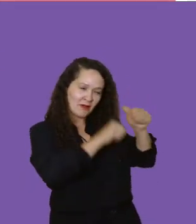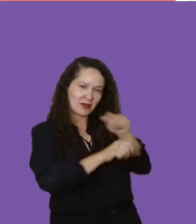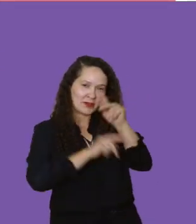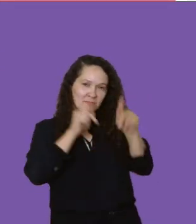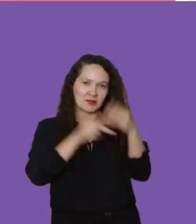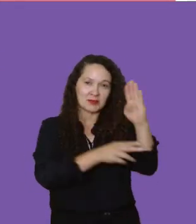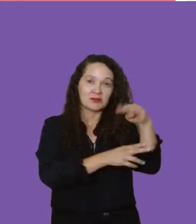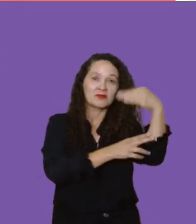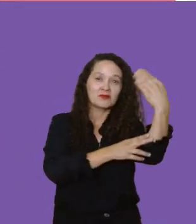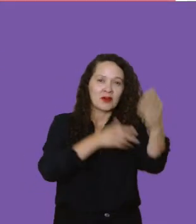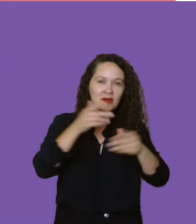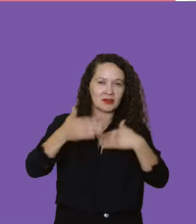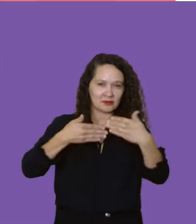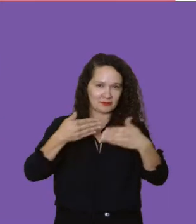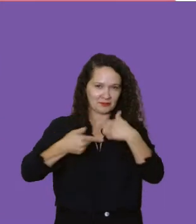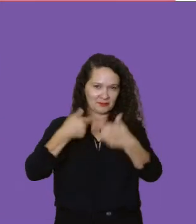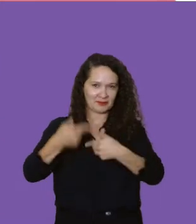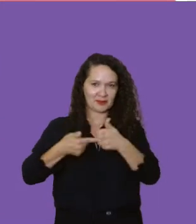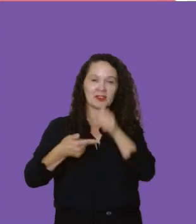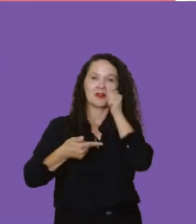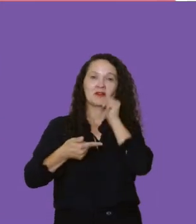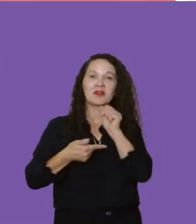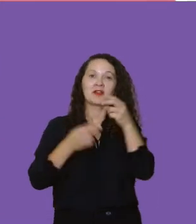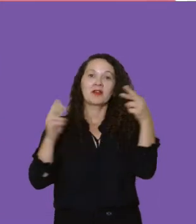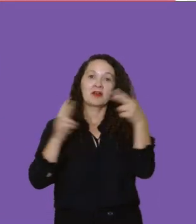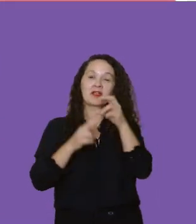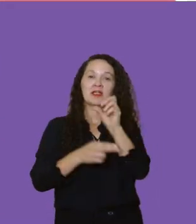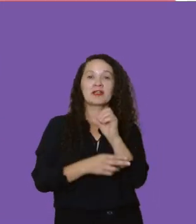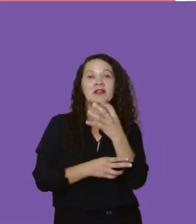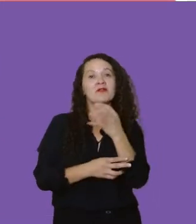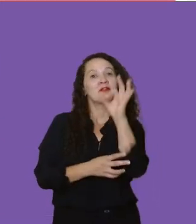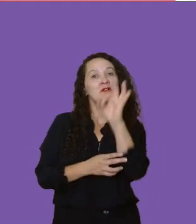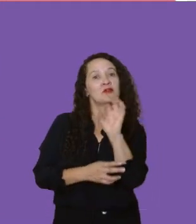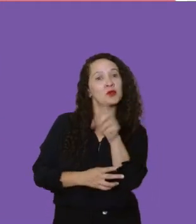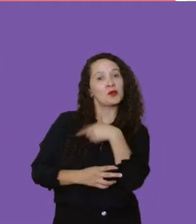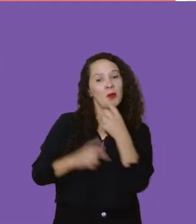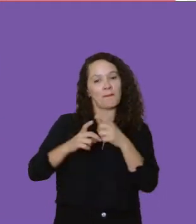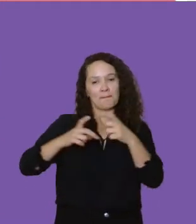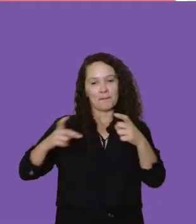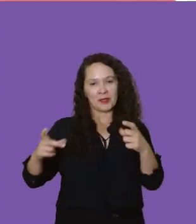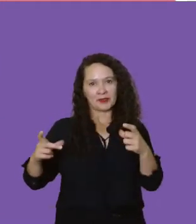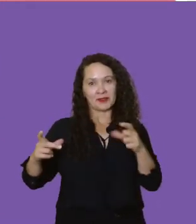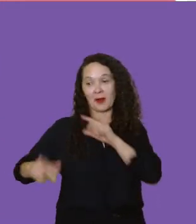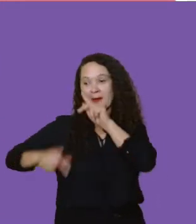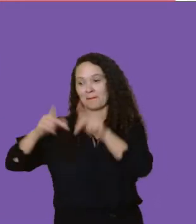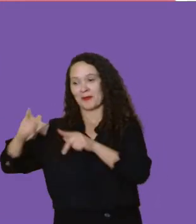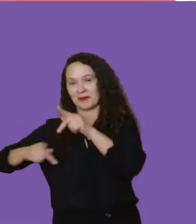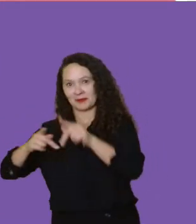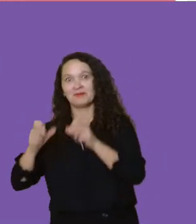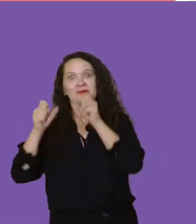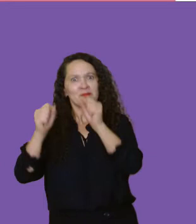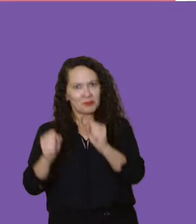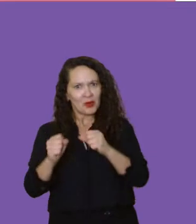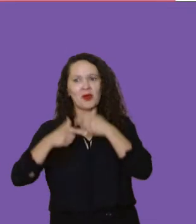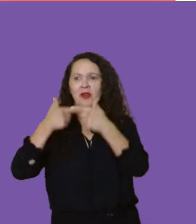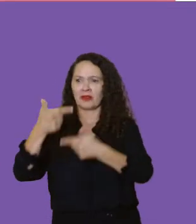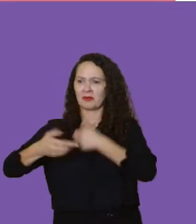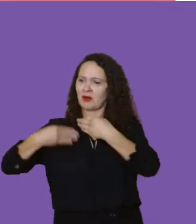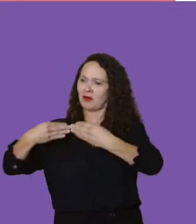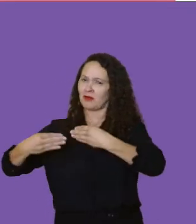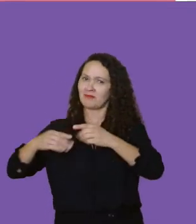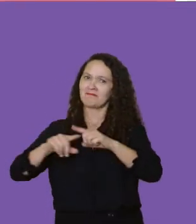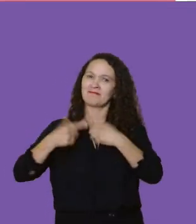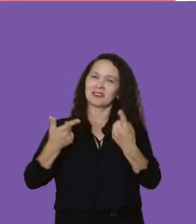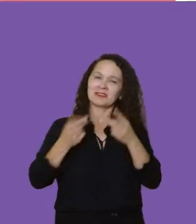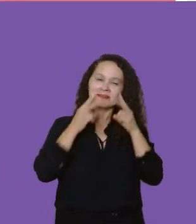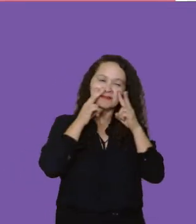do mercado de trabalho, as mulheres representam 64%, ou seja, nós somos maioria na população que pode se lançar no mercado de trabalho, mas